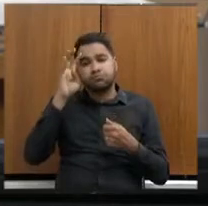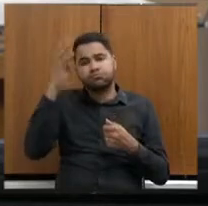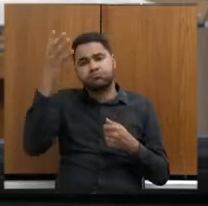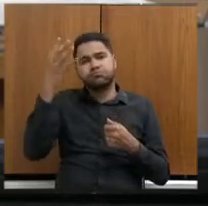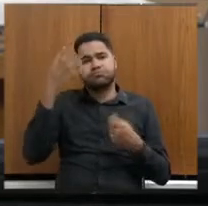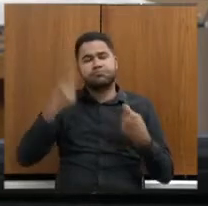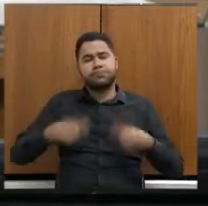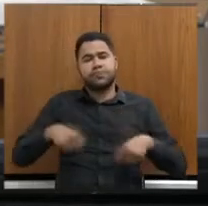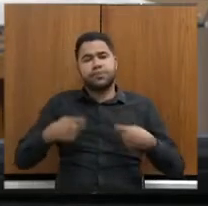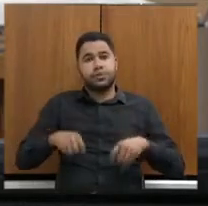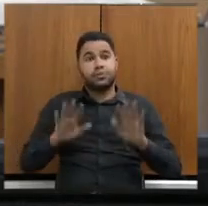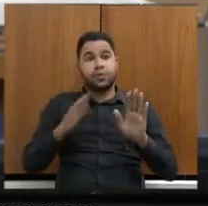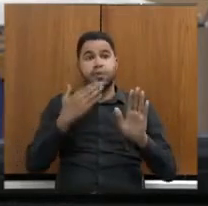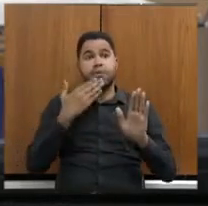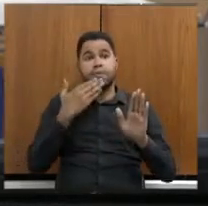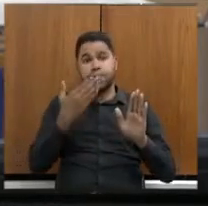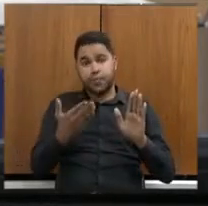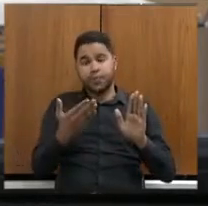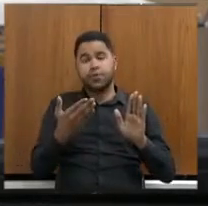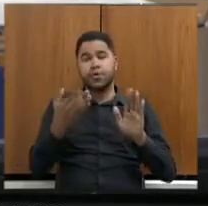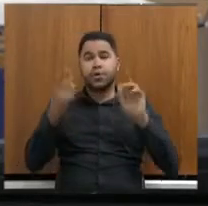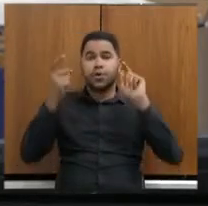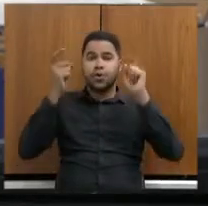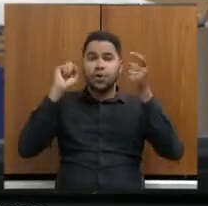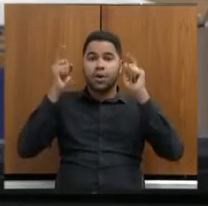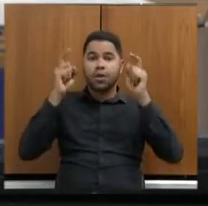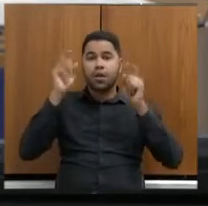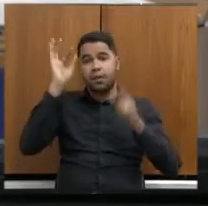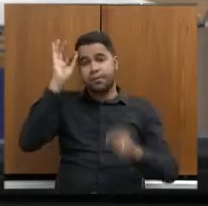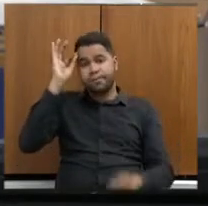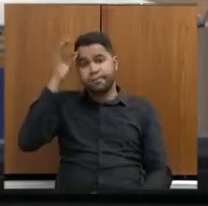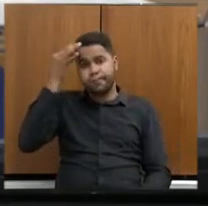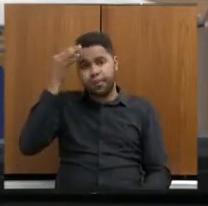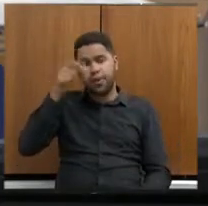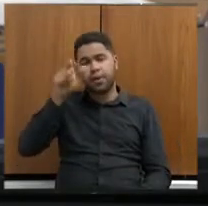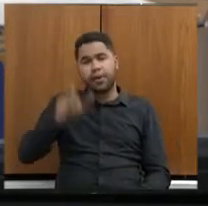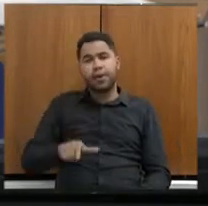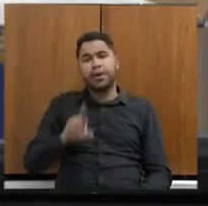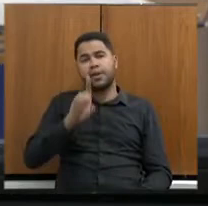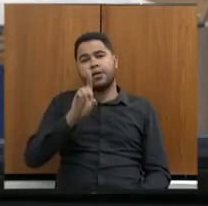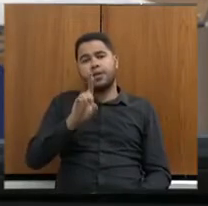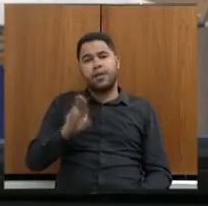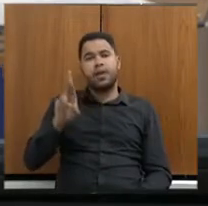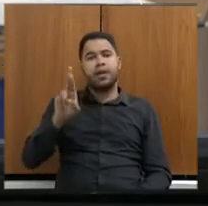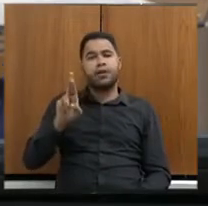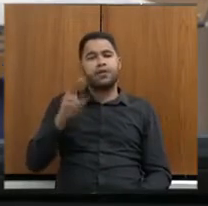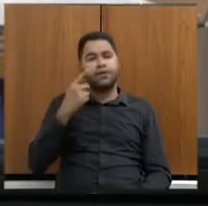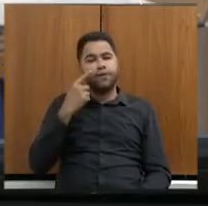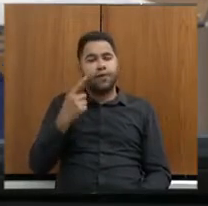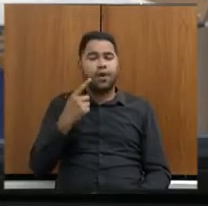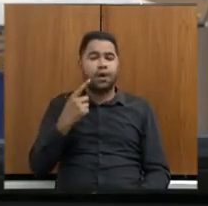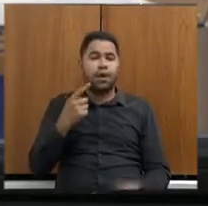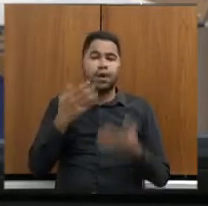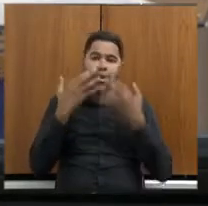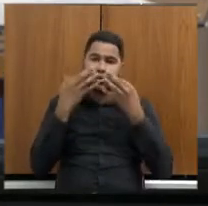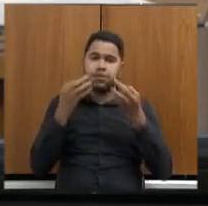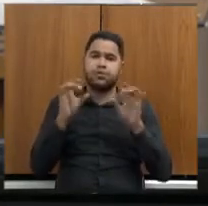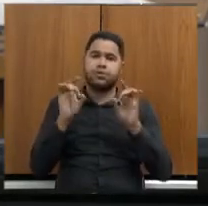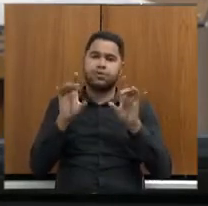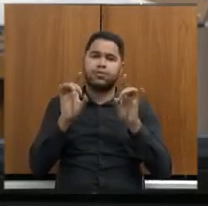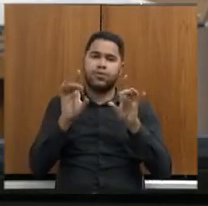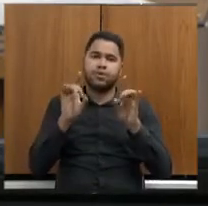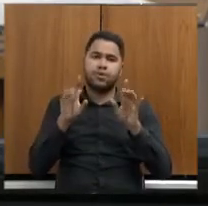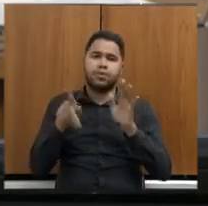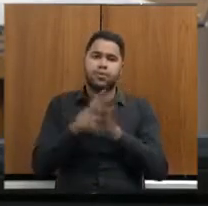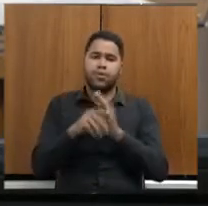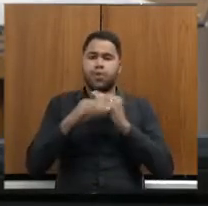que tem que ter mas eu vou pedir uma reunião imediata com o pessoal do Dr para gente poder ver se a gente dá uma atenção especial Nas